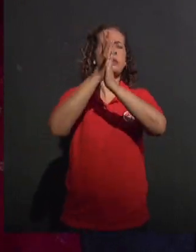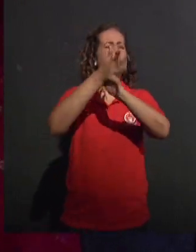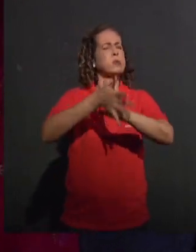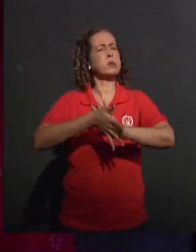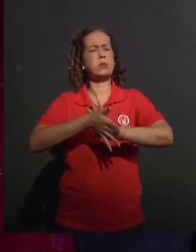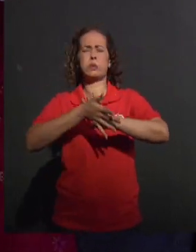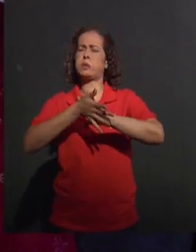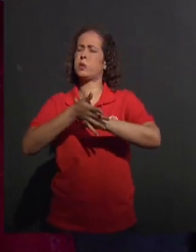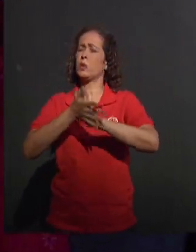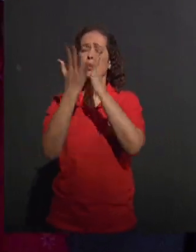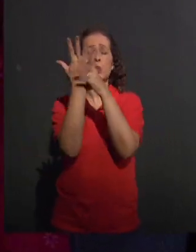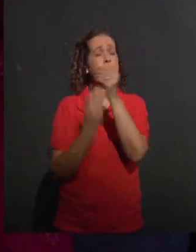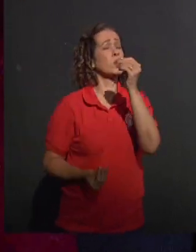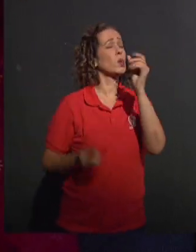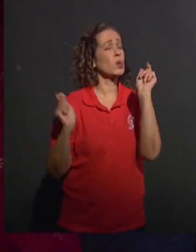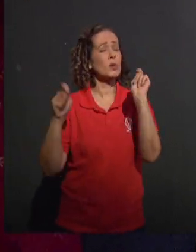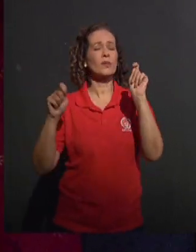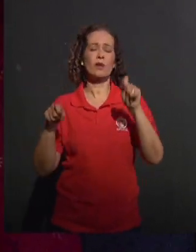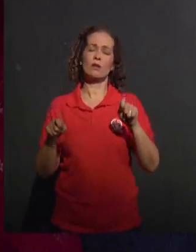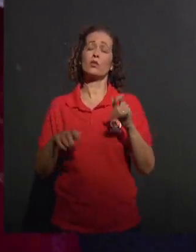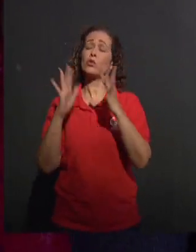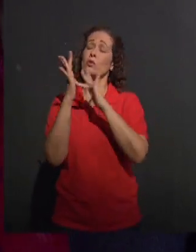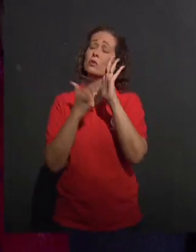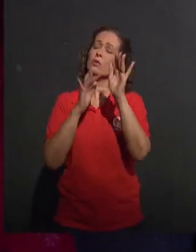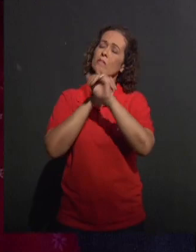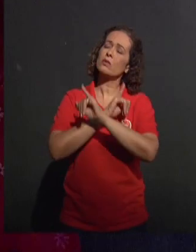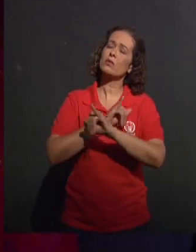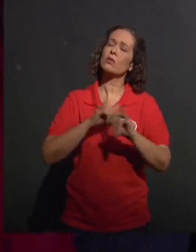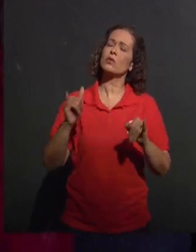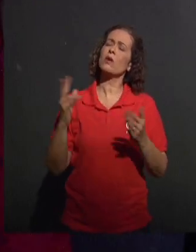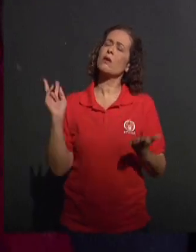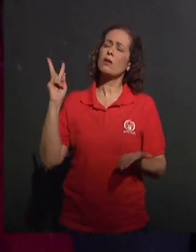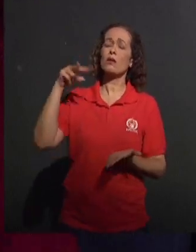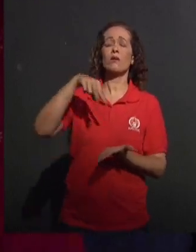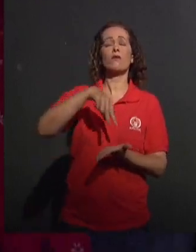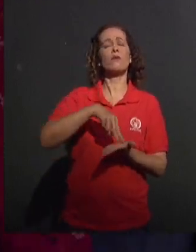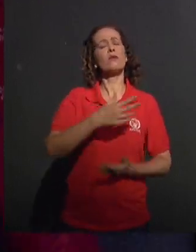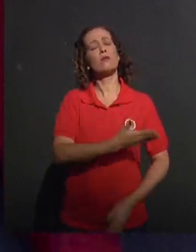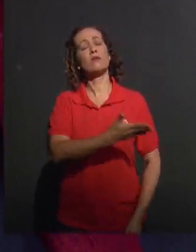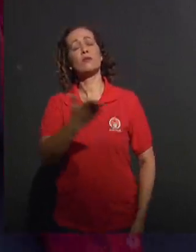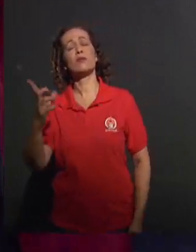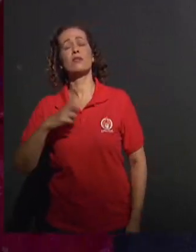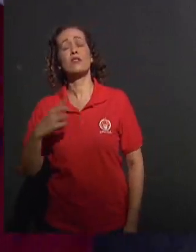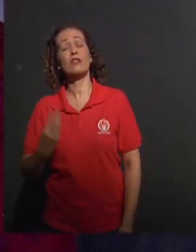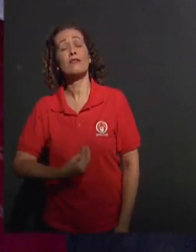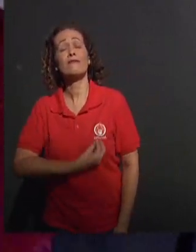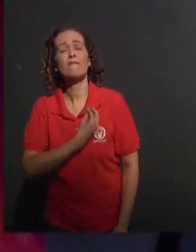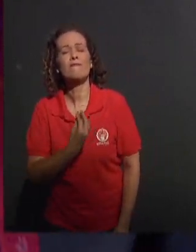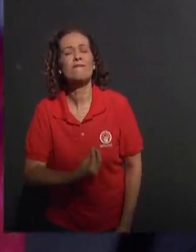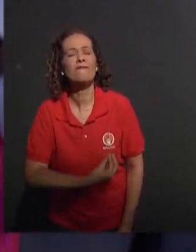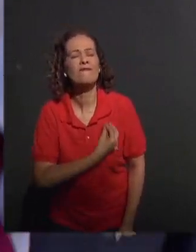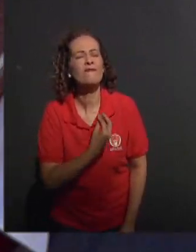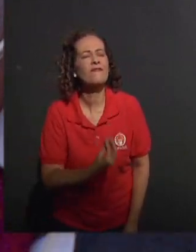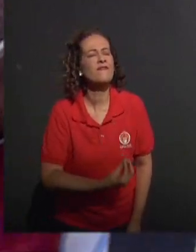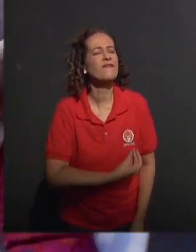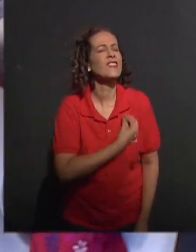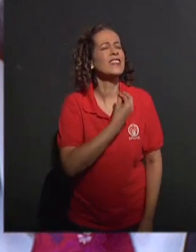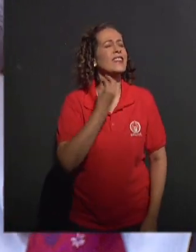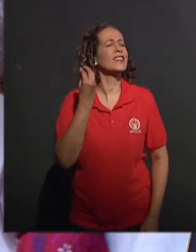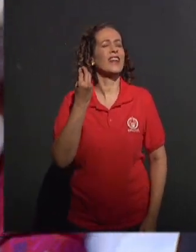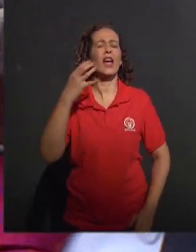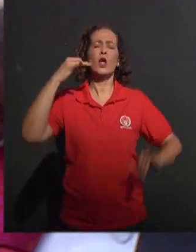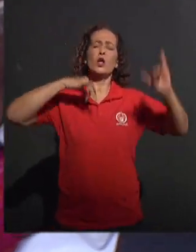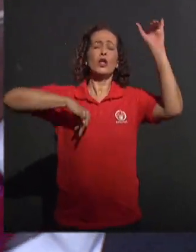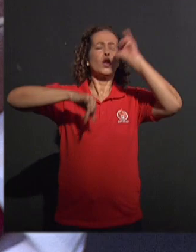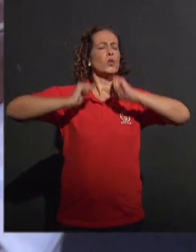o Senhor disse: eu vim para que tenham vida e a tenham com abundância. Senhor, que